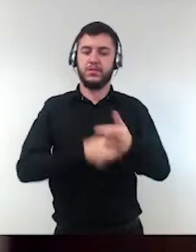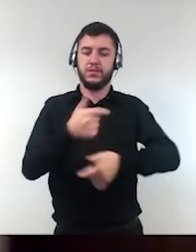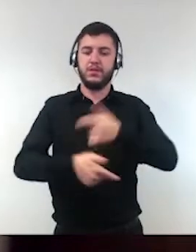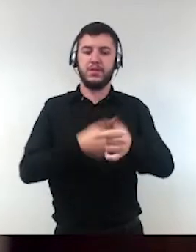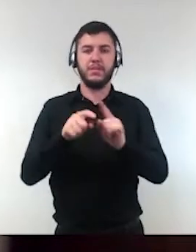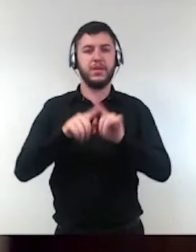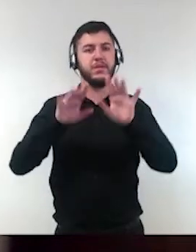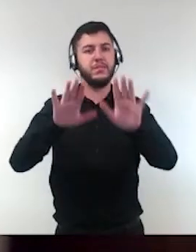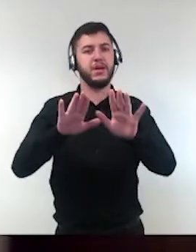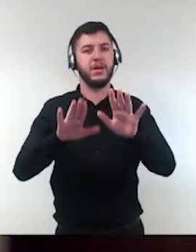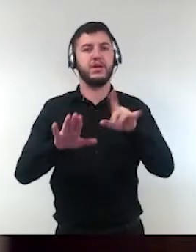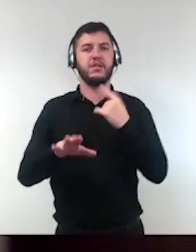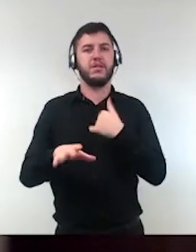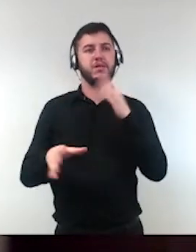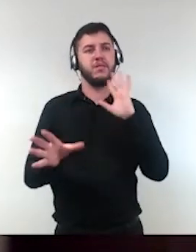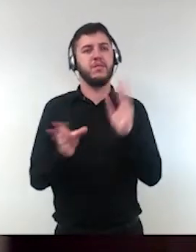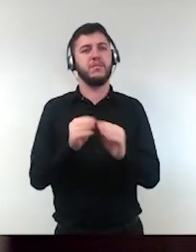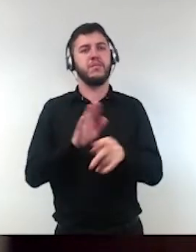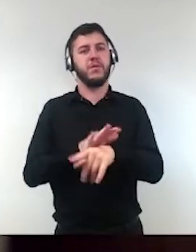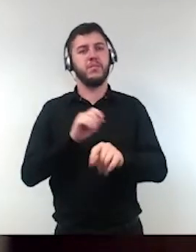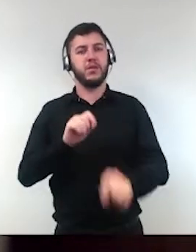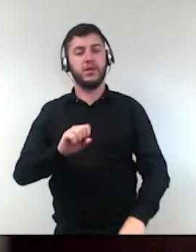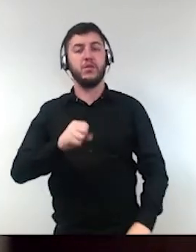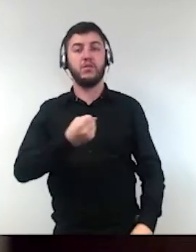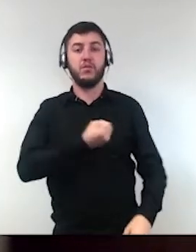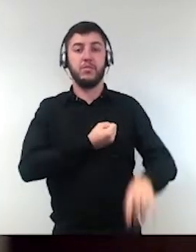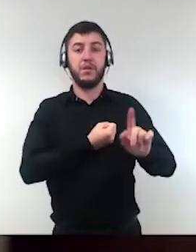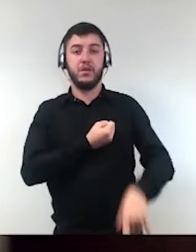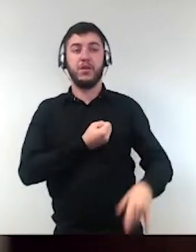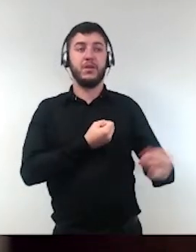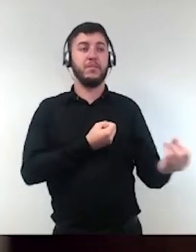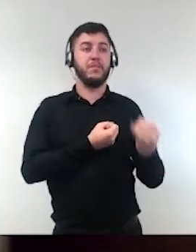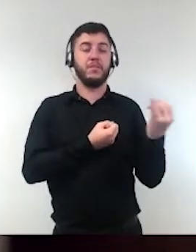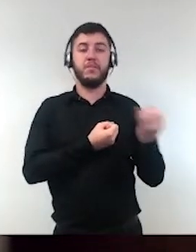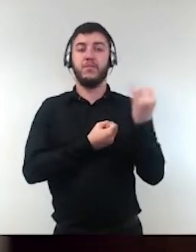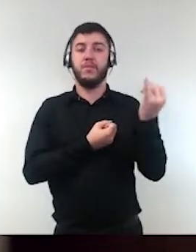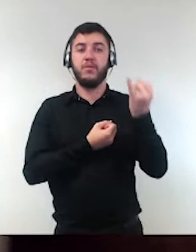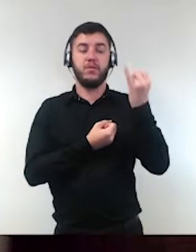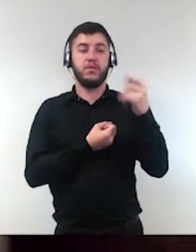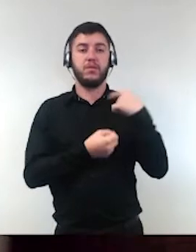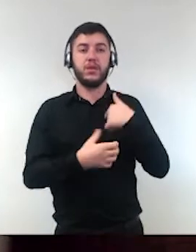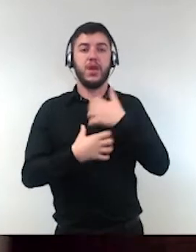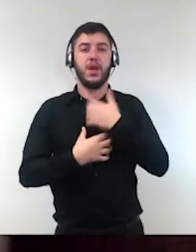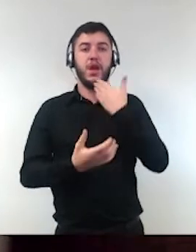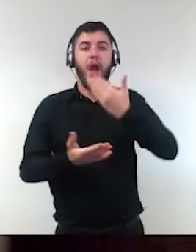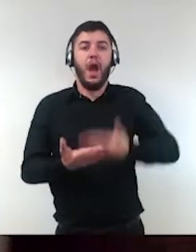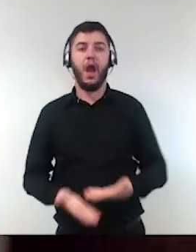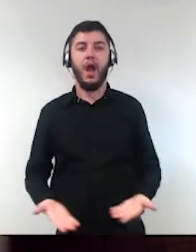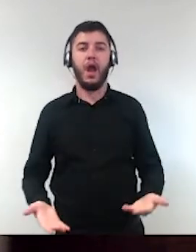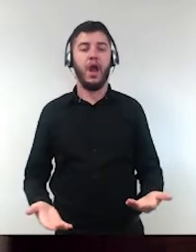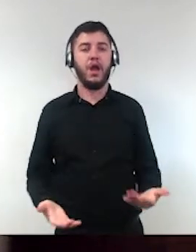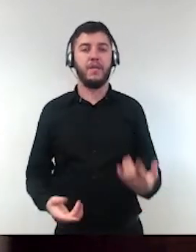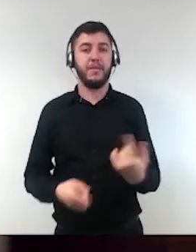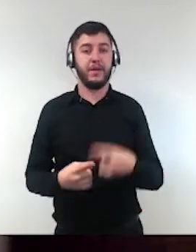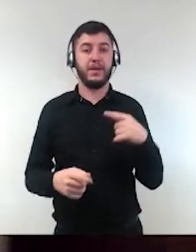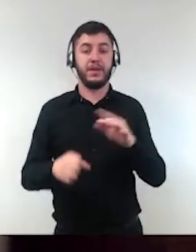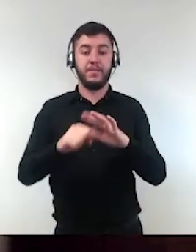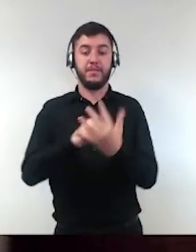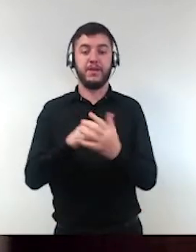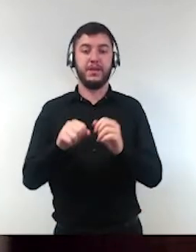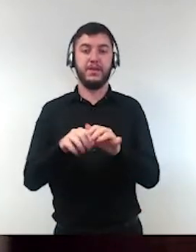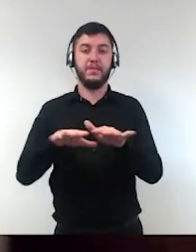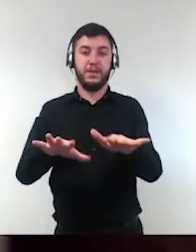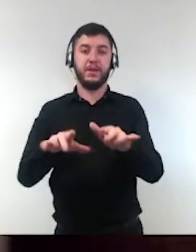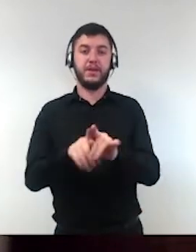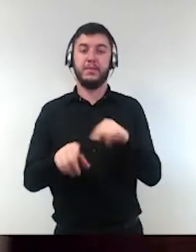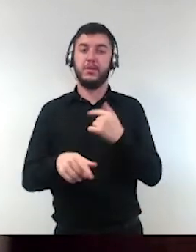absolutamente impressionantes. Nós, durante a pandemia, entregamos diretamente ao combate ao